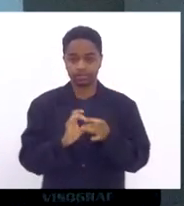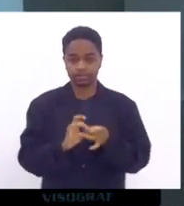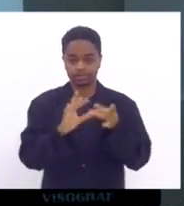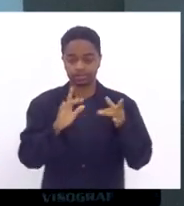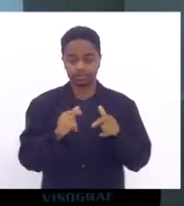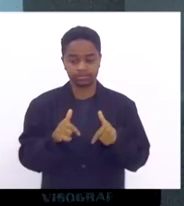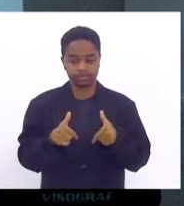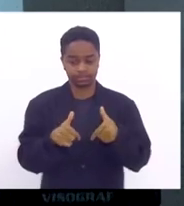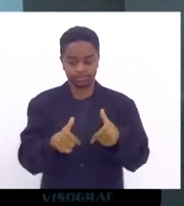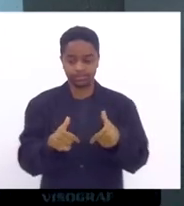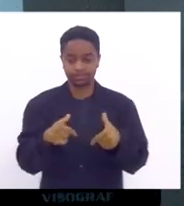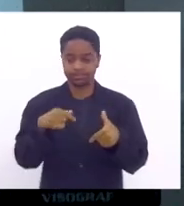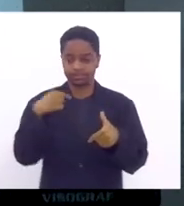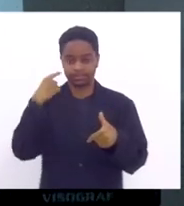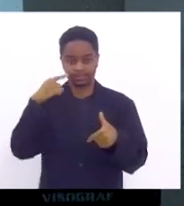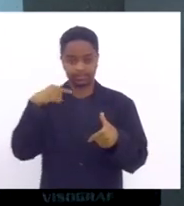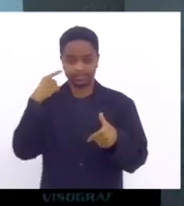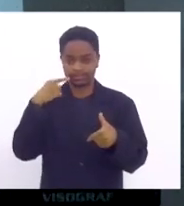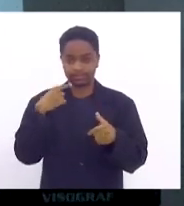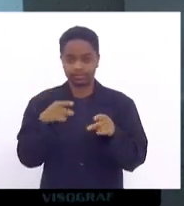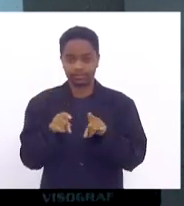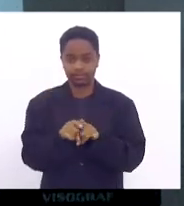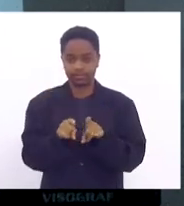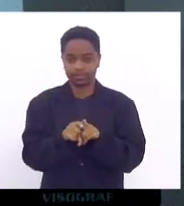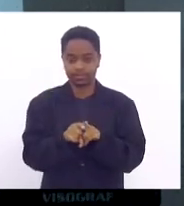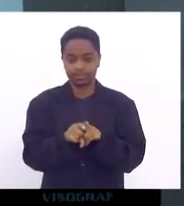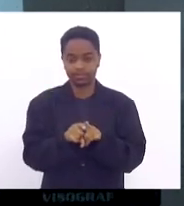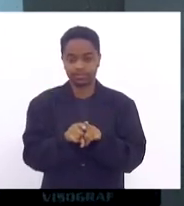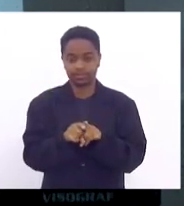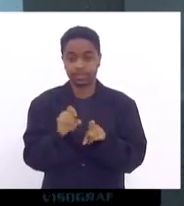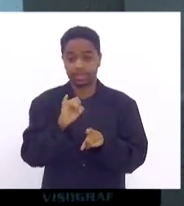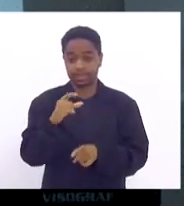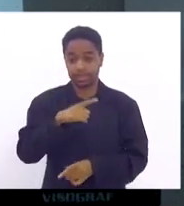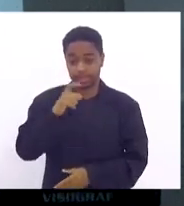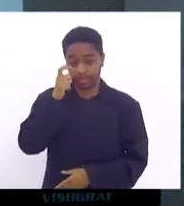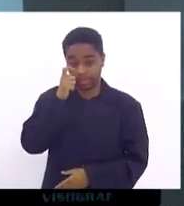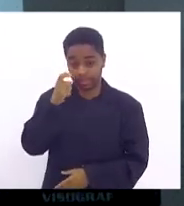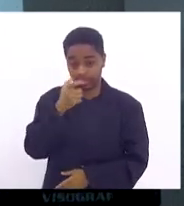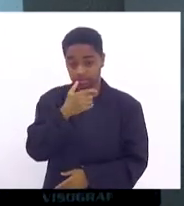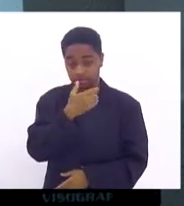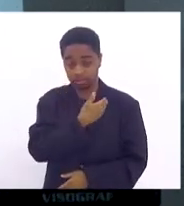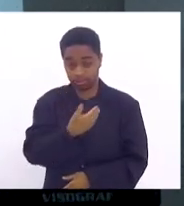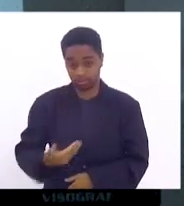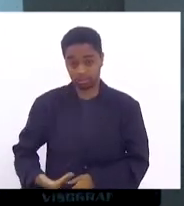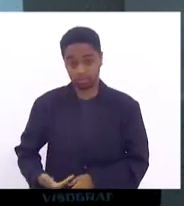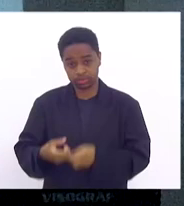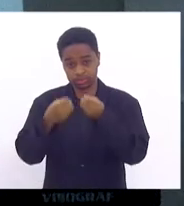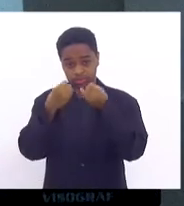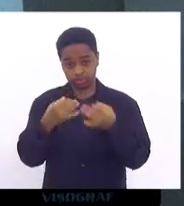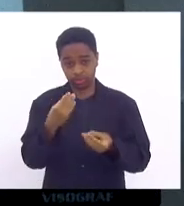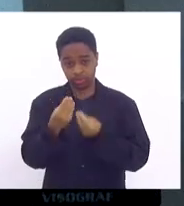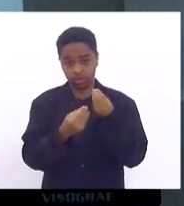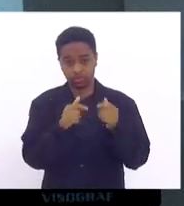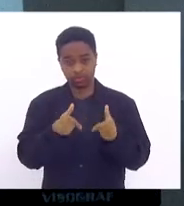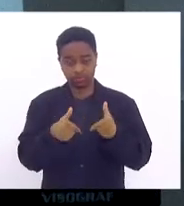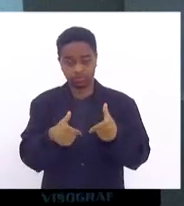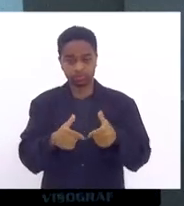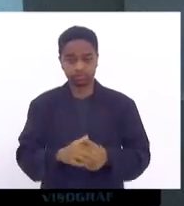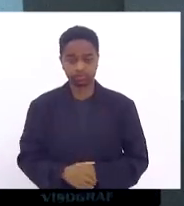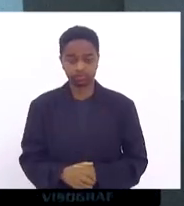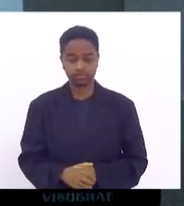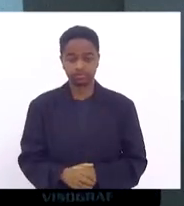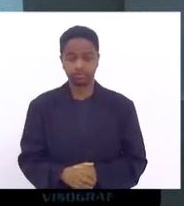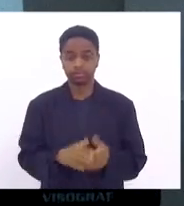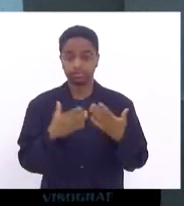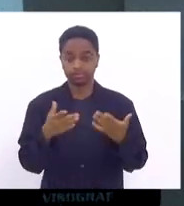atue E se o caso ele tem um interesse público que justifique essa atuação né então